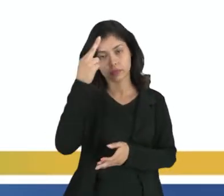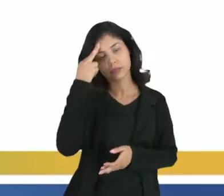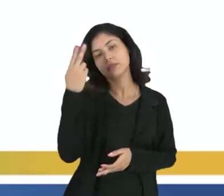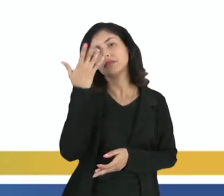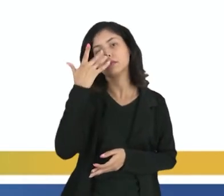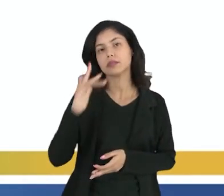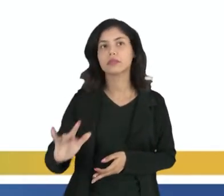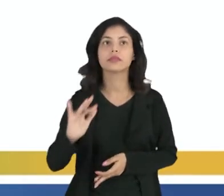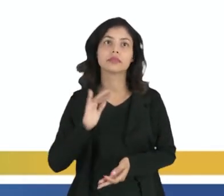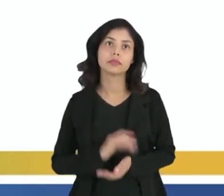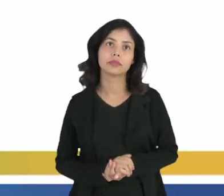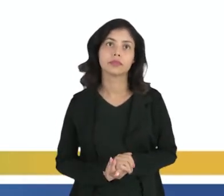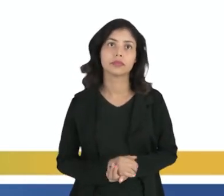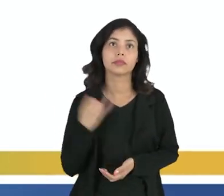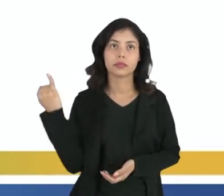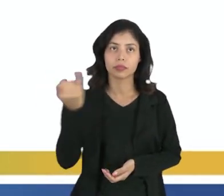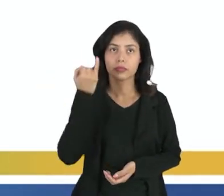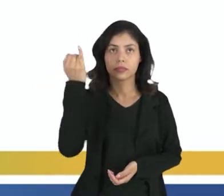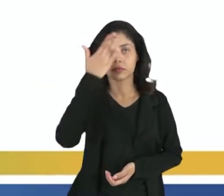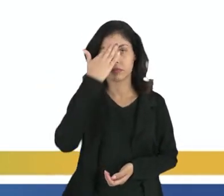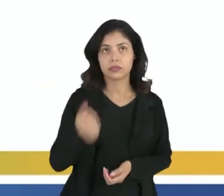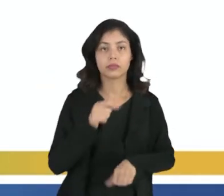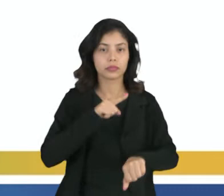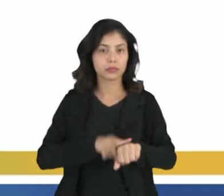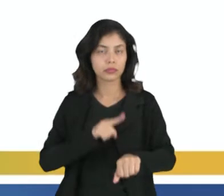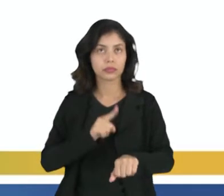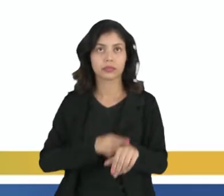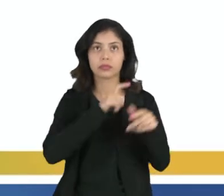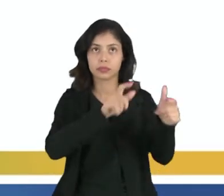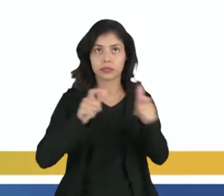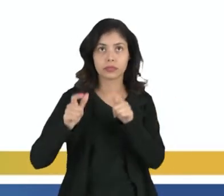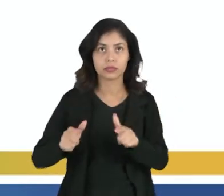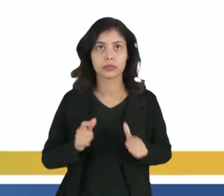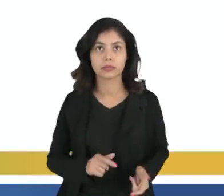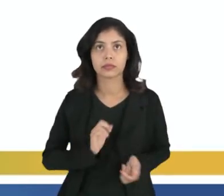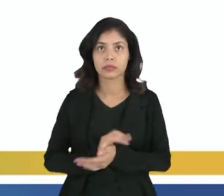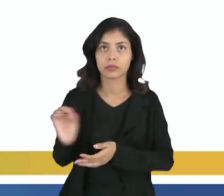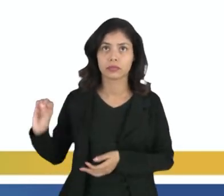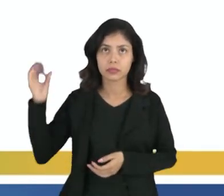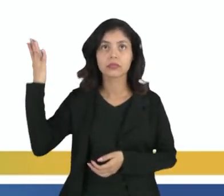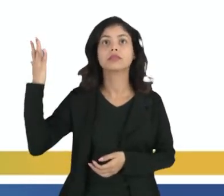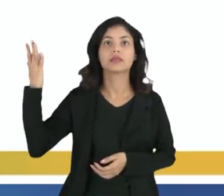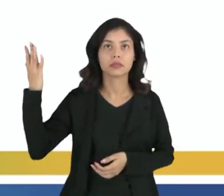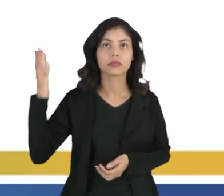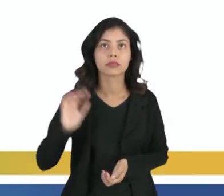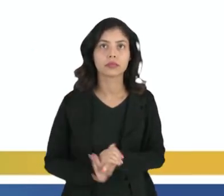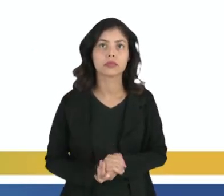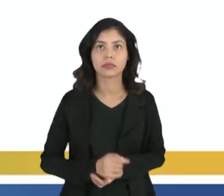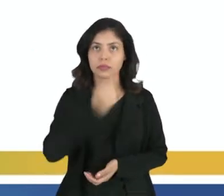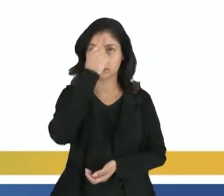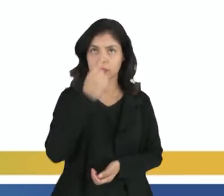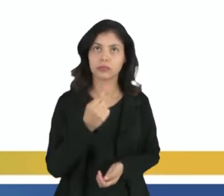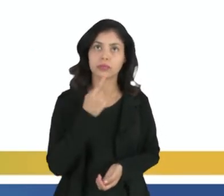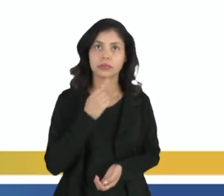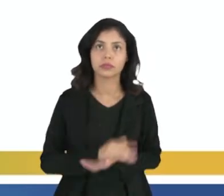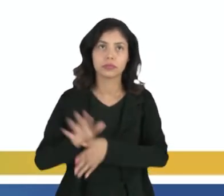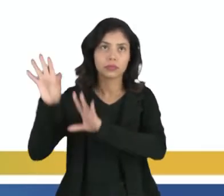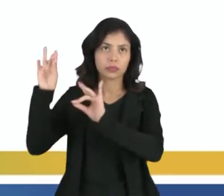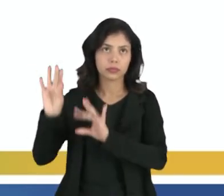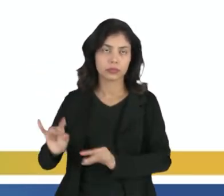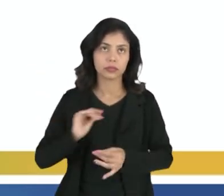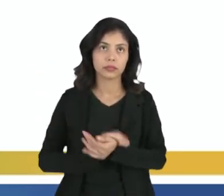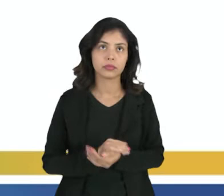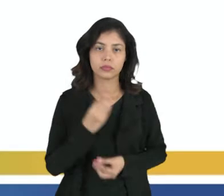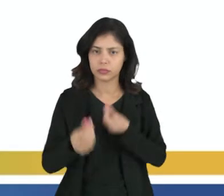sua infância. É importante saber o tempo e o espaço em que acontece cada